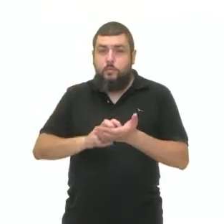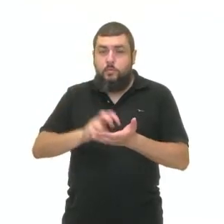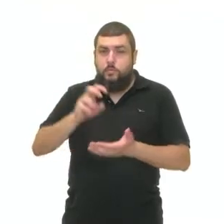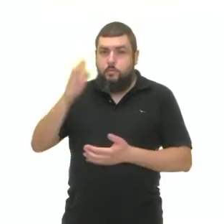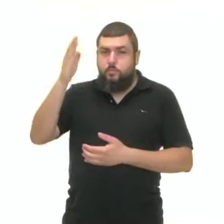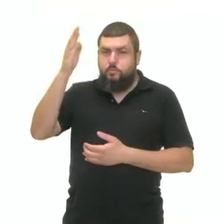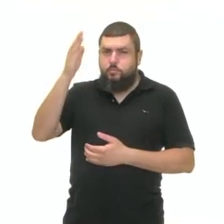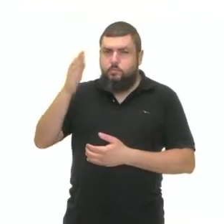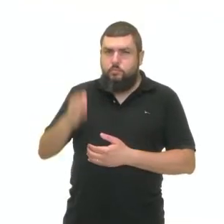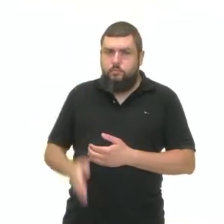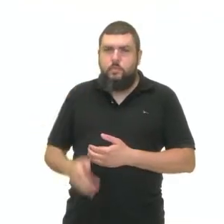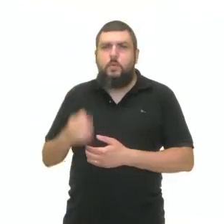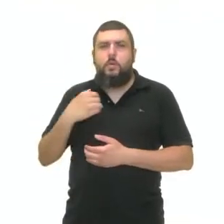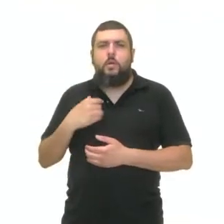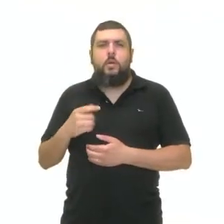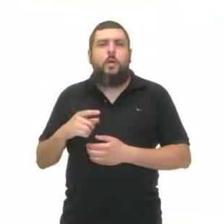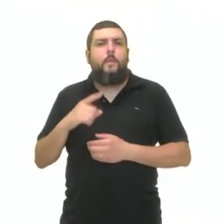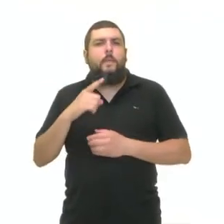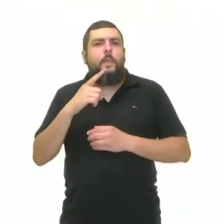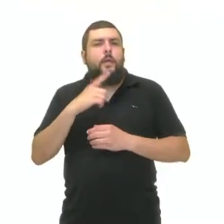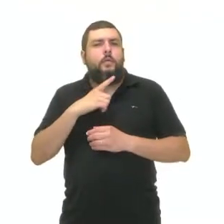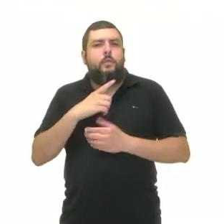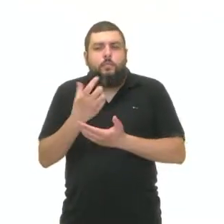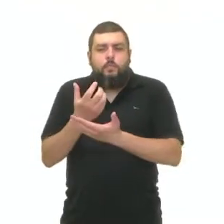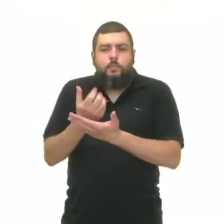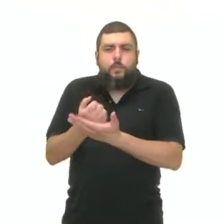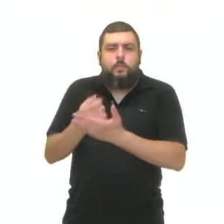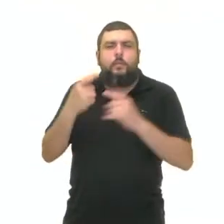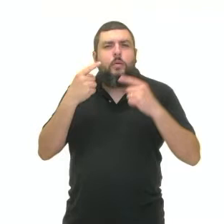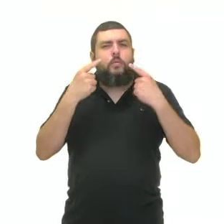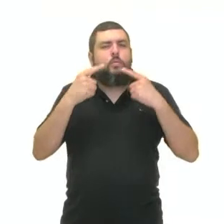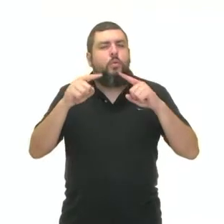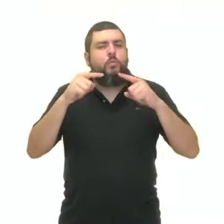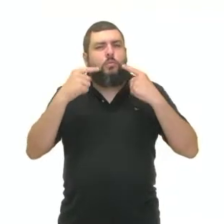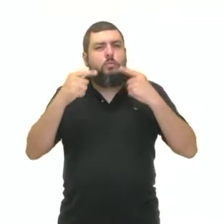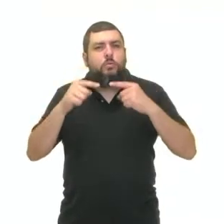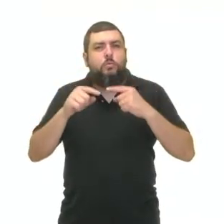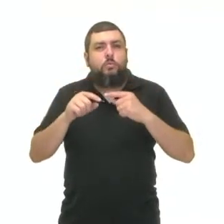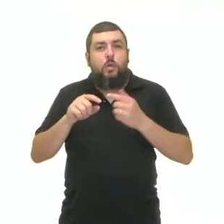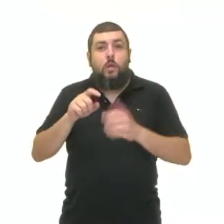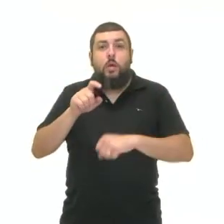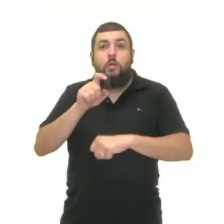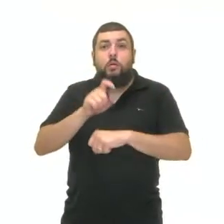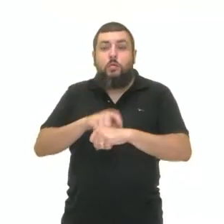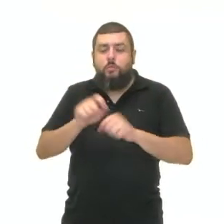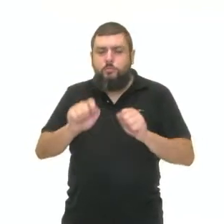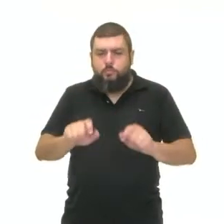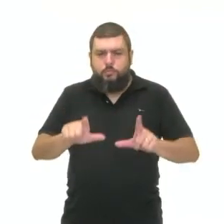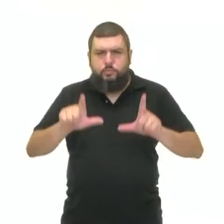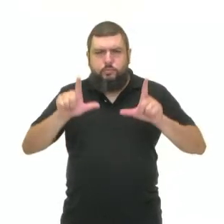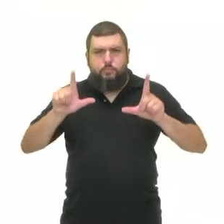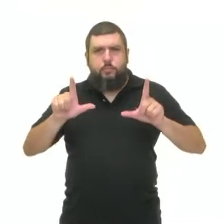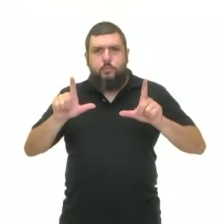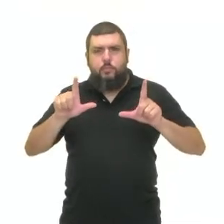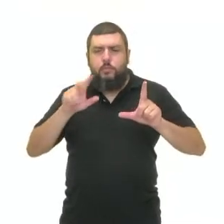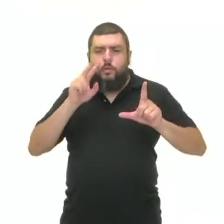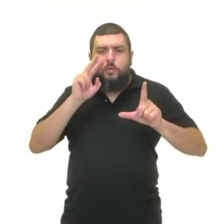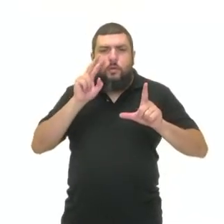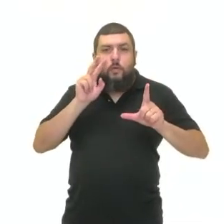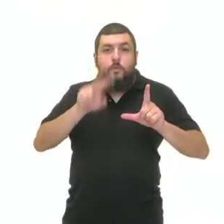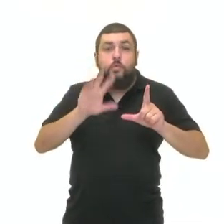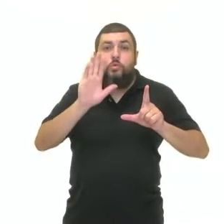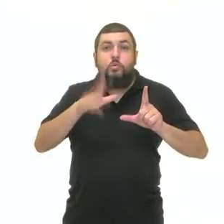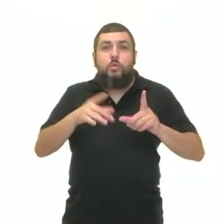digital recebem uma lista personalizada de músicas que lhes permite descobrir novidades. Assim como